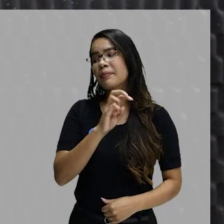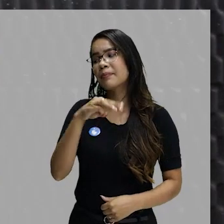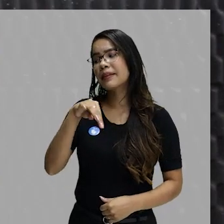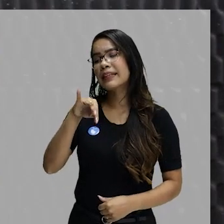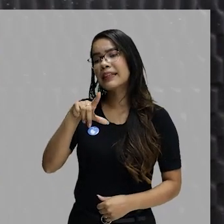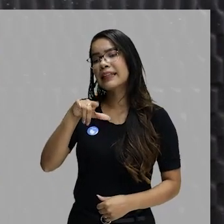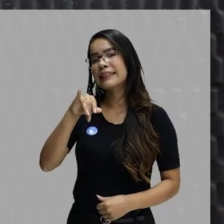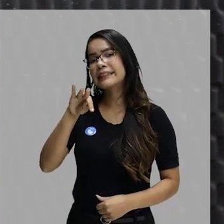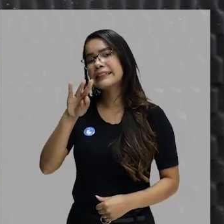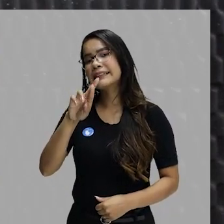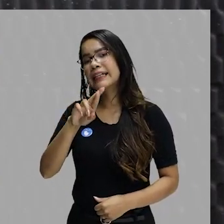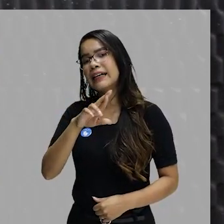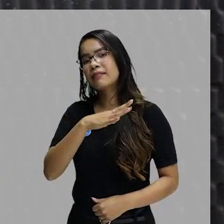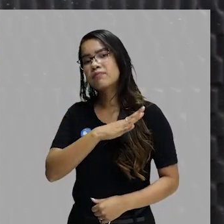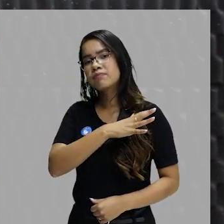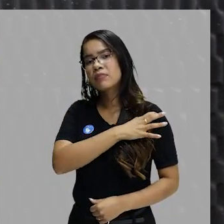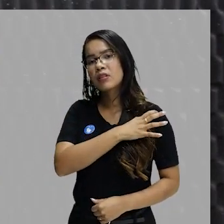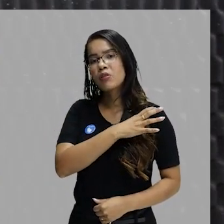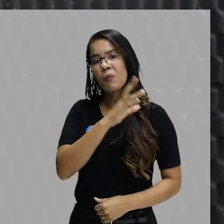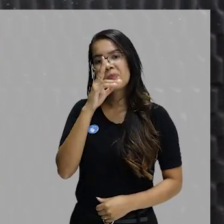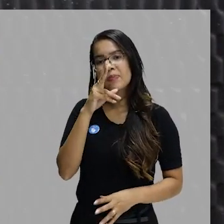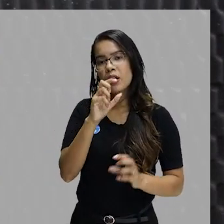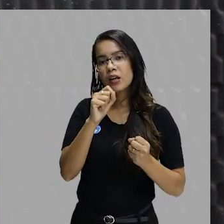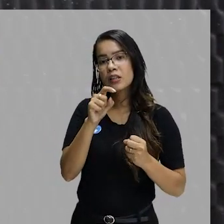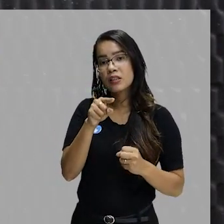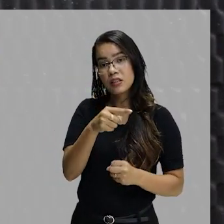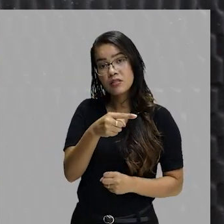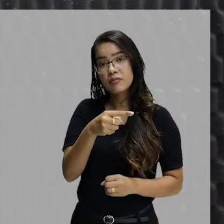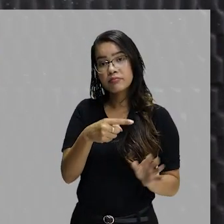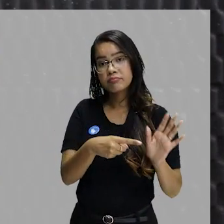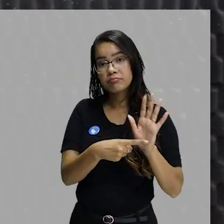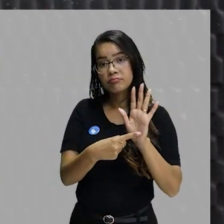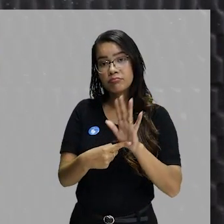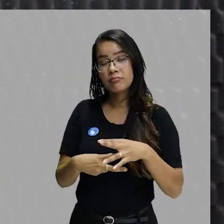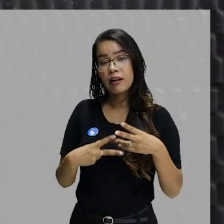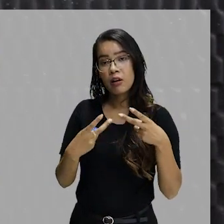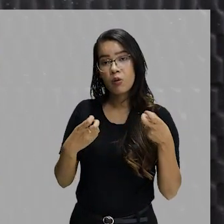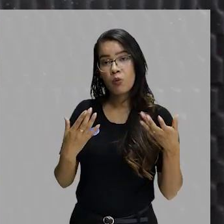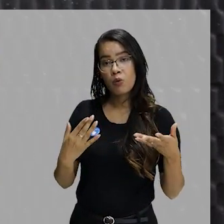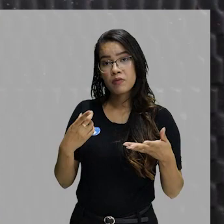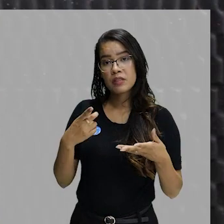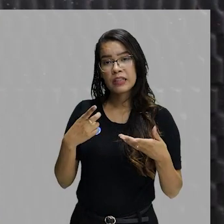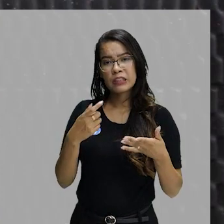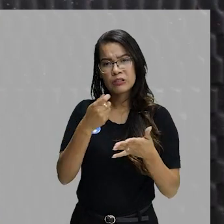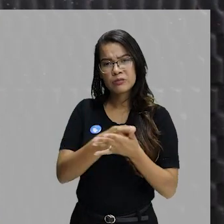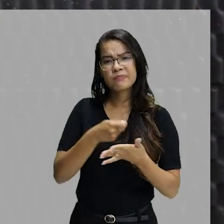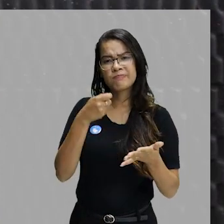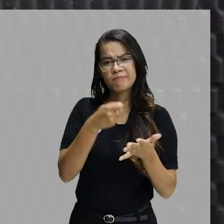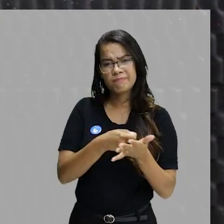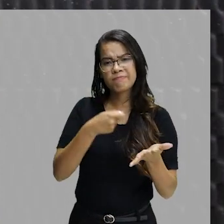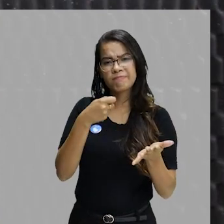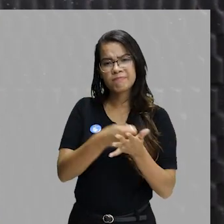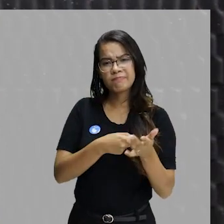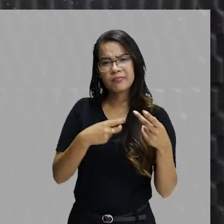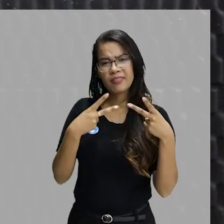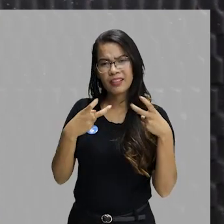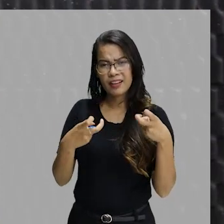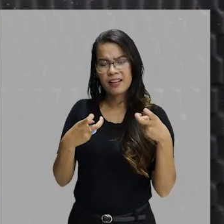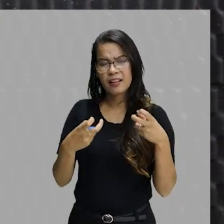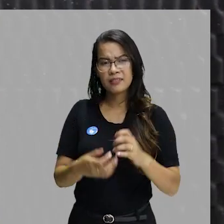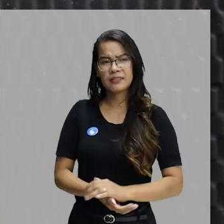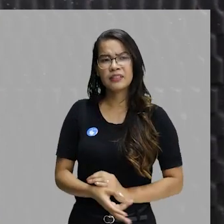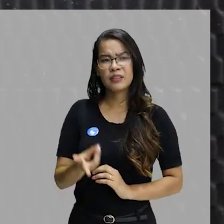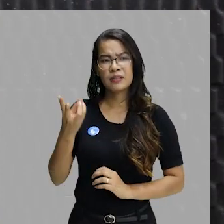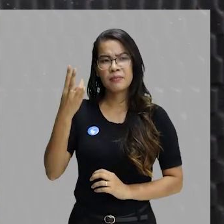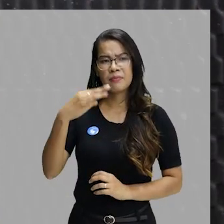poder. E isso fica muito notório quando você observa a ditadura de Mário Silas. Olha as ditaduras de Mário